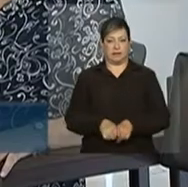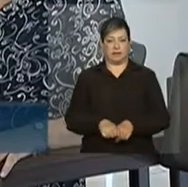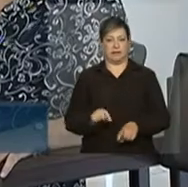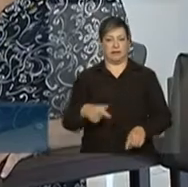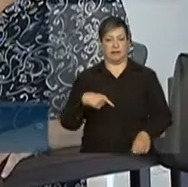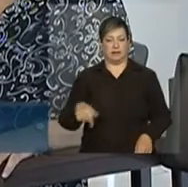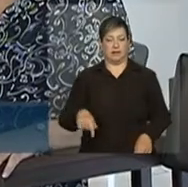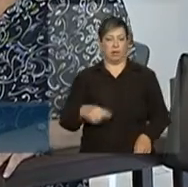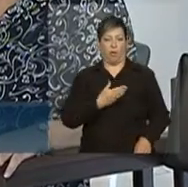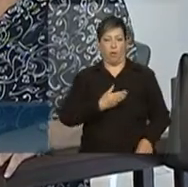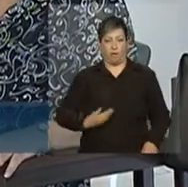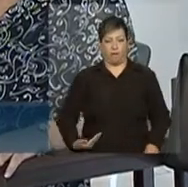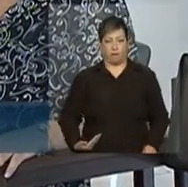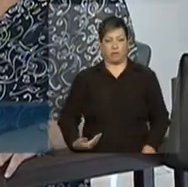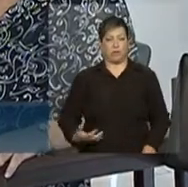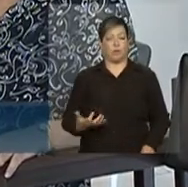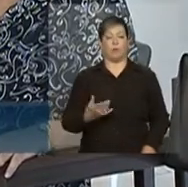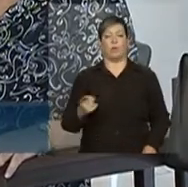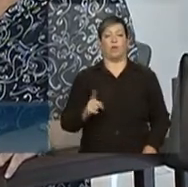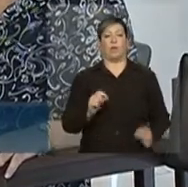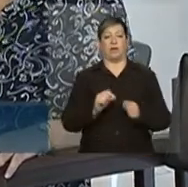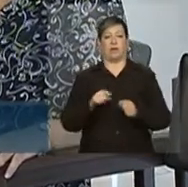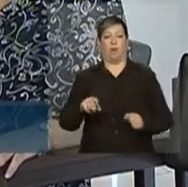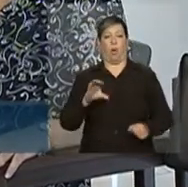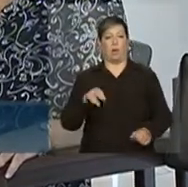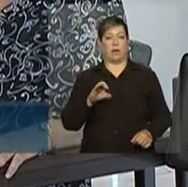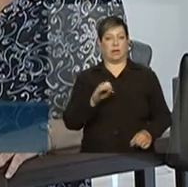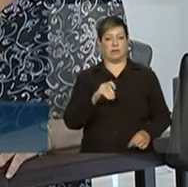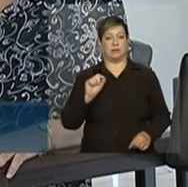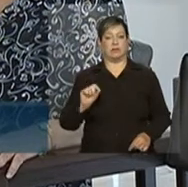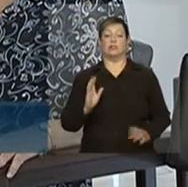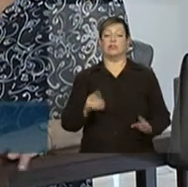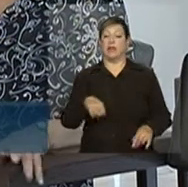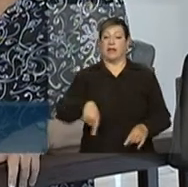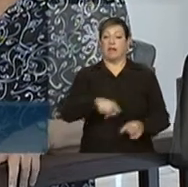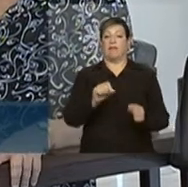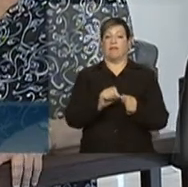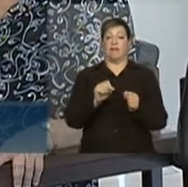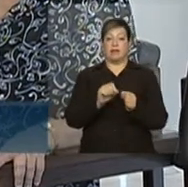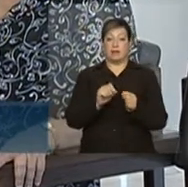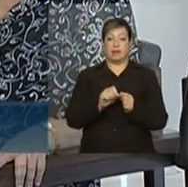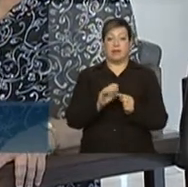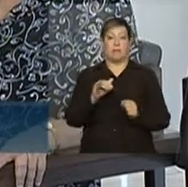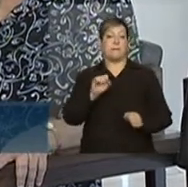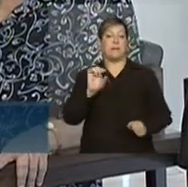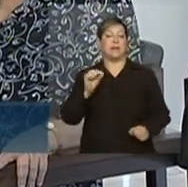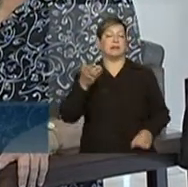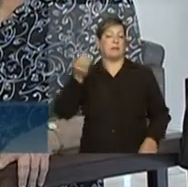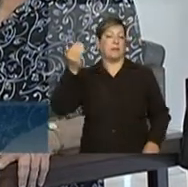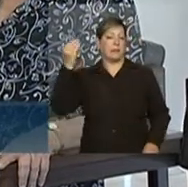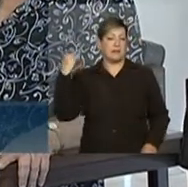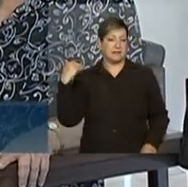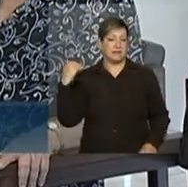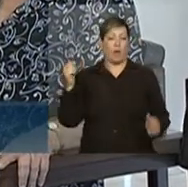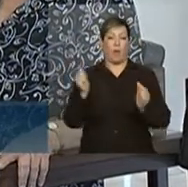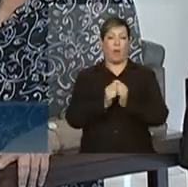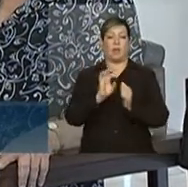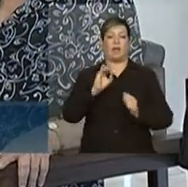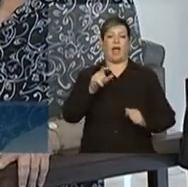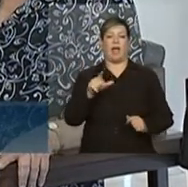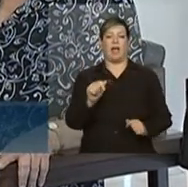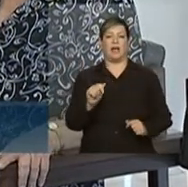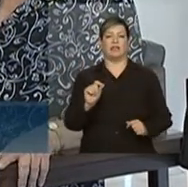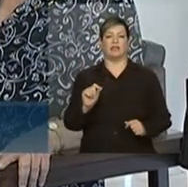de não renovar essas concessões, já que elas foram feitas em bases do passado, com taxas internas